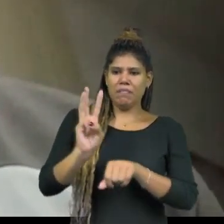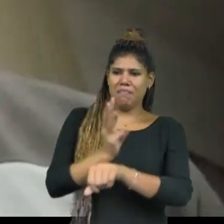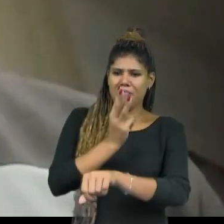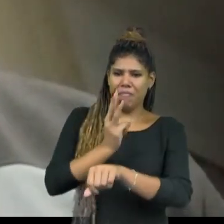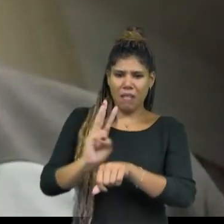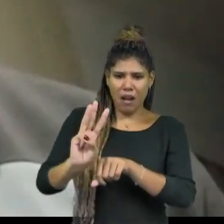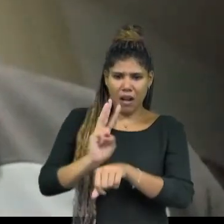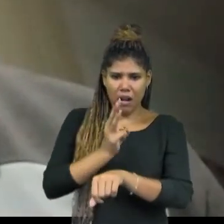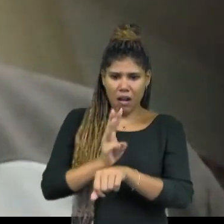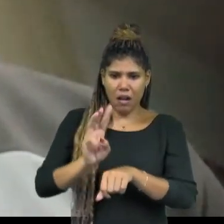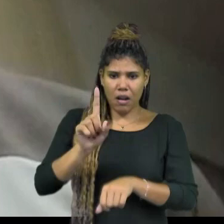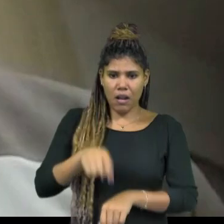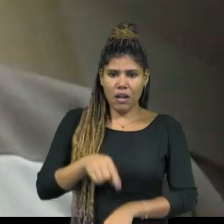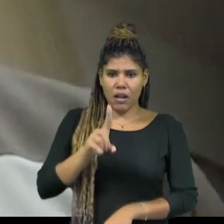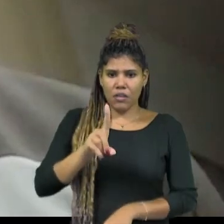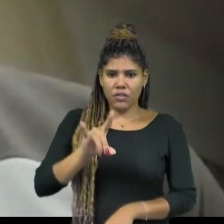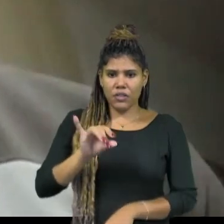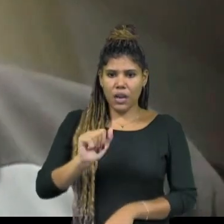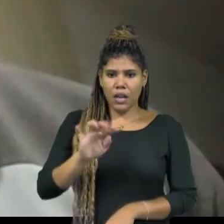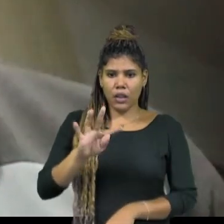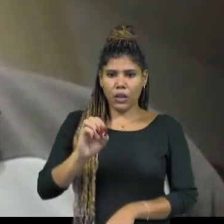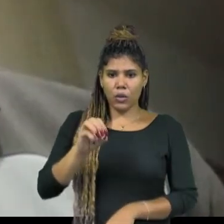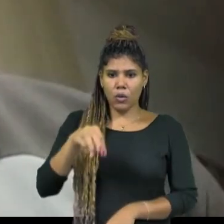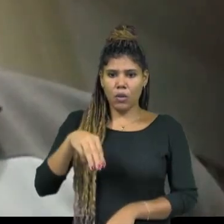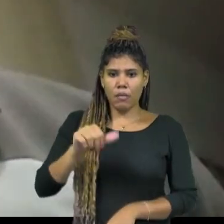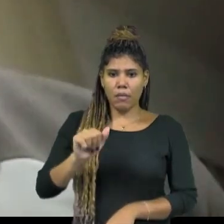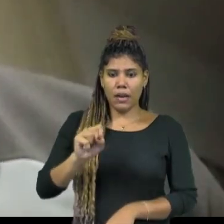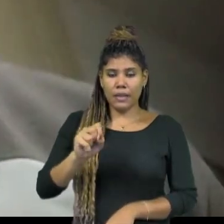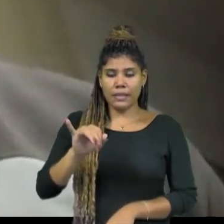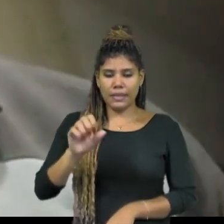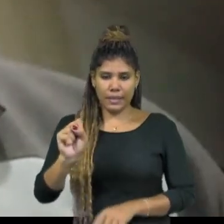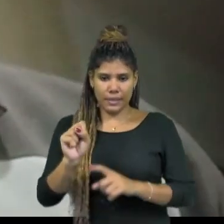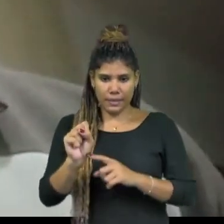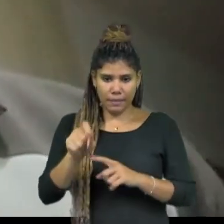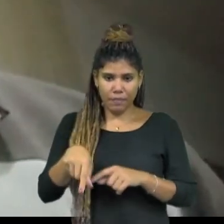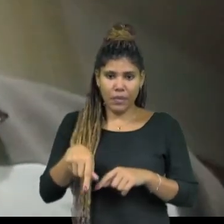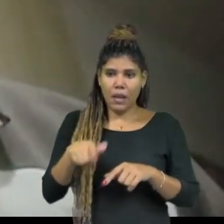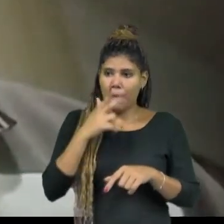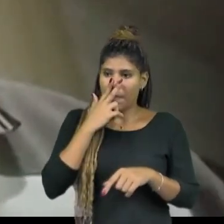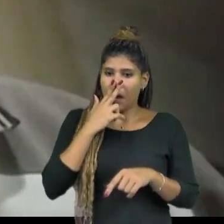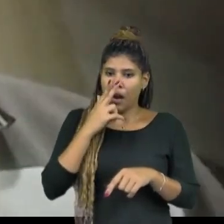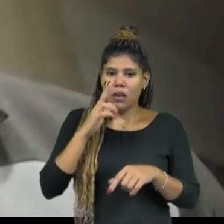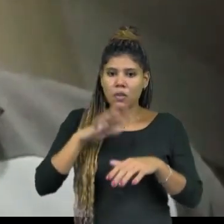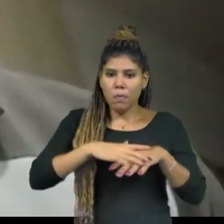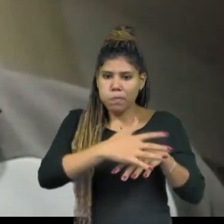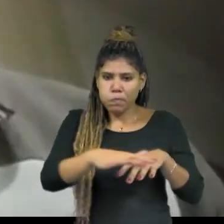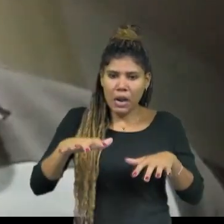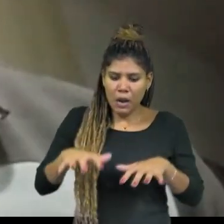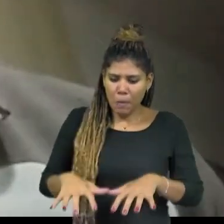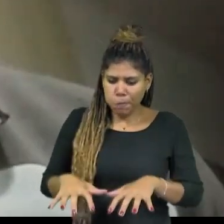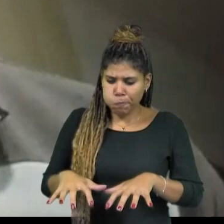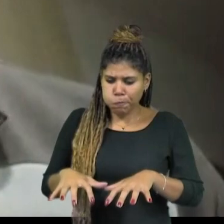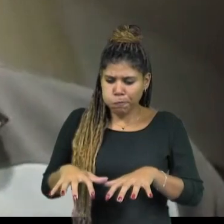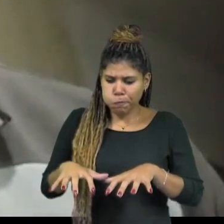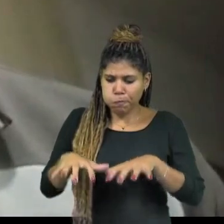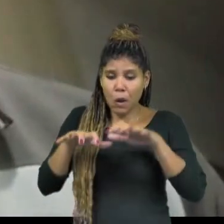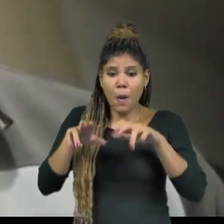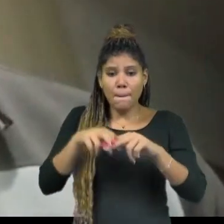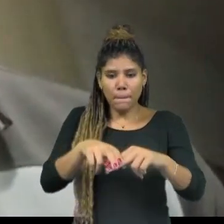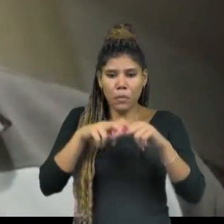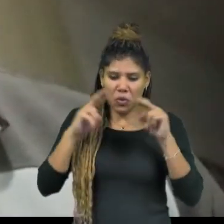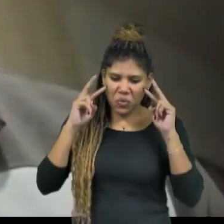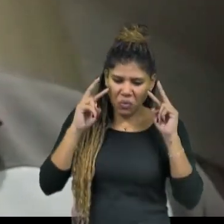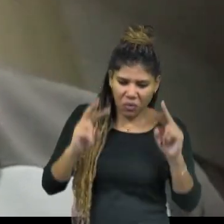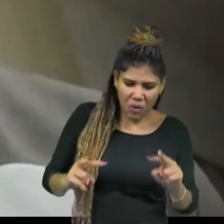ela como diatomáceas, do ponto de vista científico. Essa acumulação gera aquela coloração marrom, que